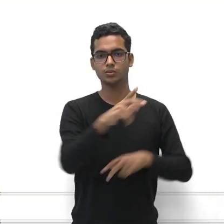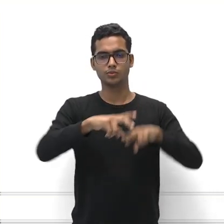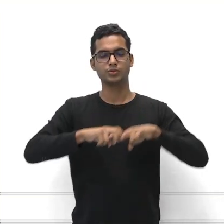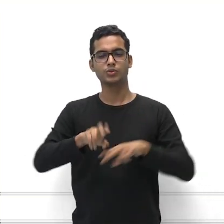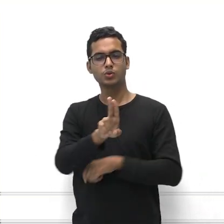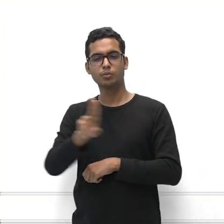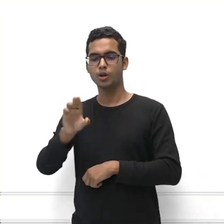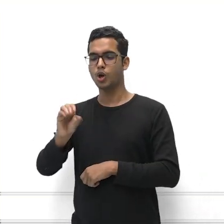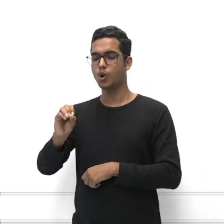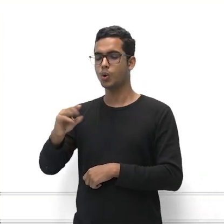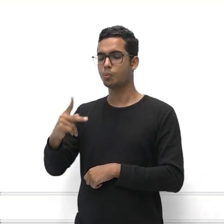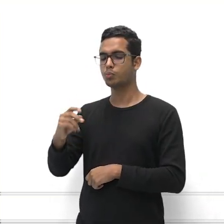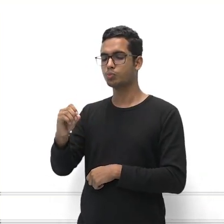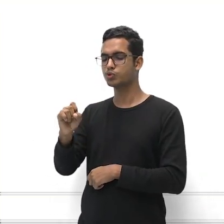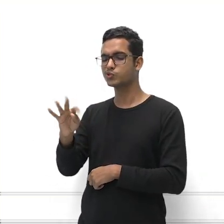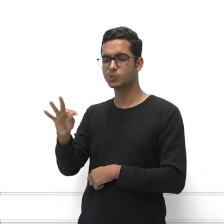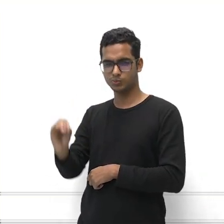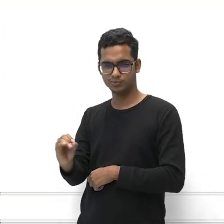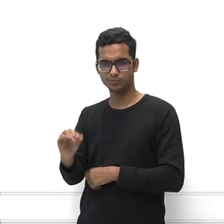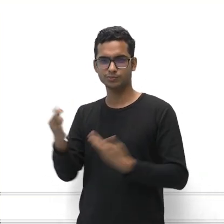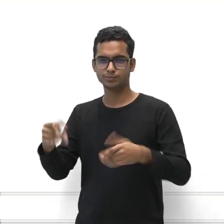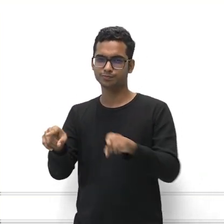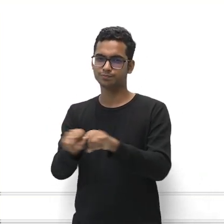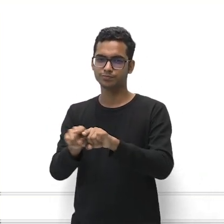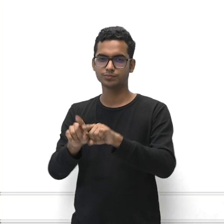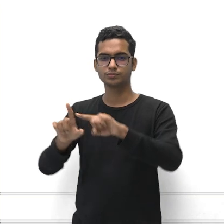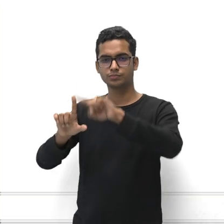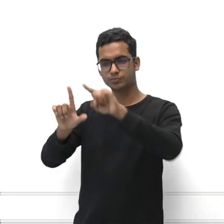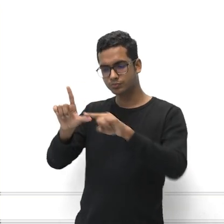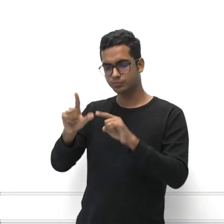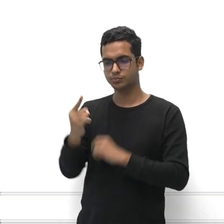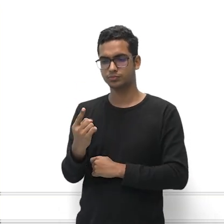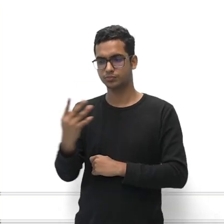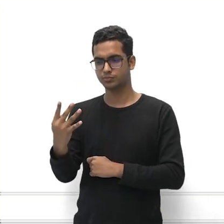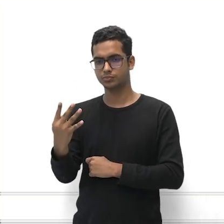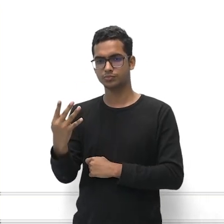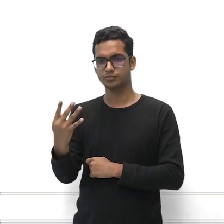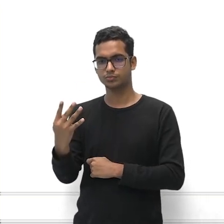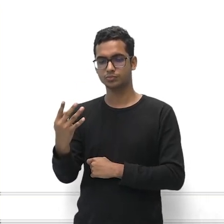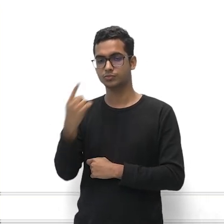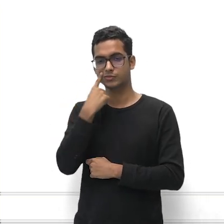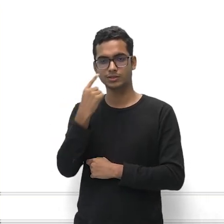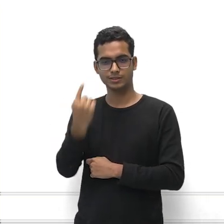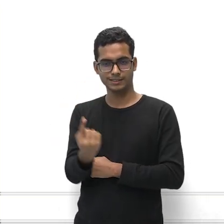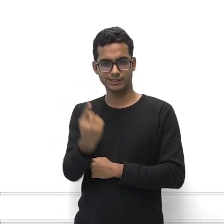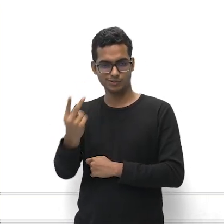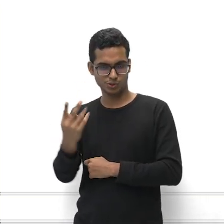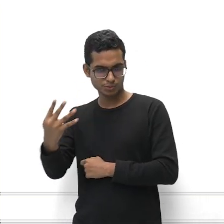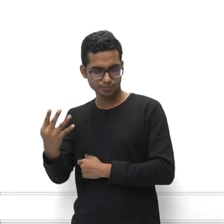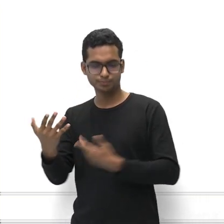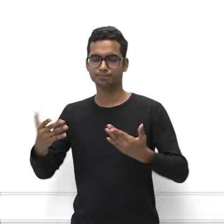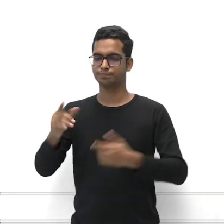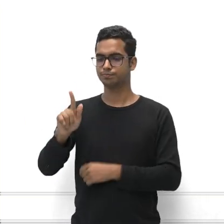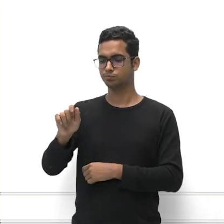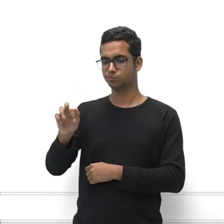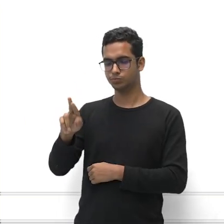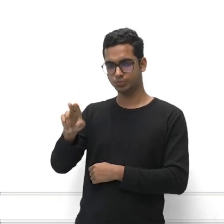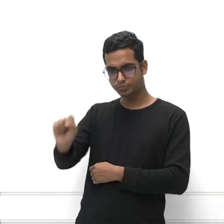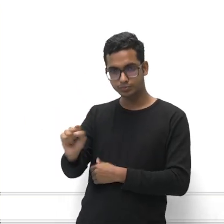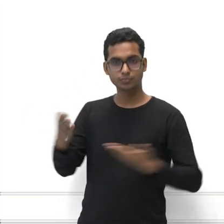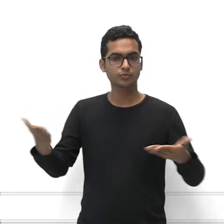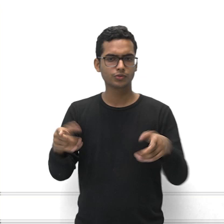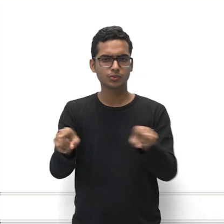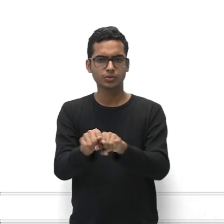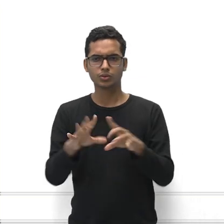oposto. Ele necessariamente vai medir 120 graus. E por fim, todo quadrilátero, necessariamente,